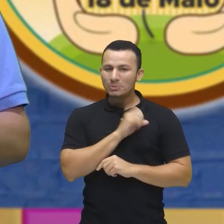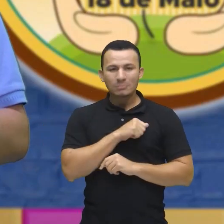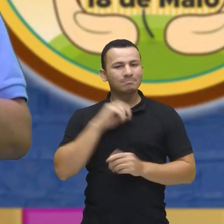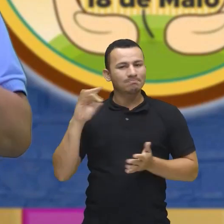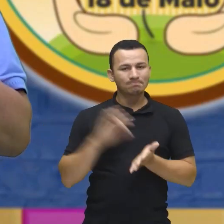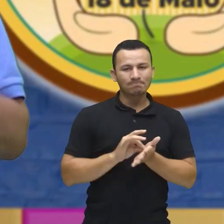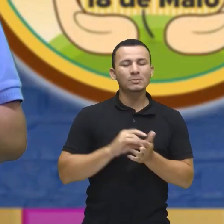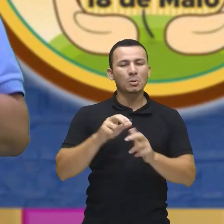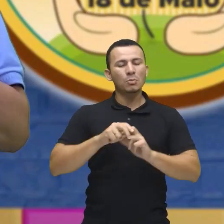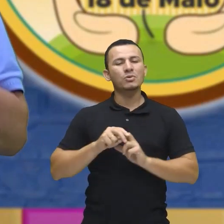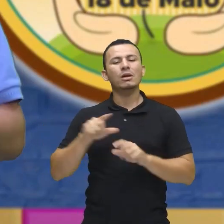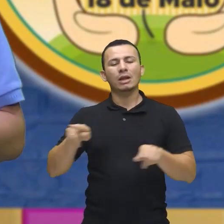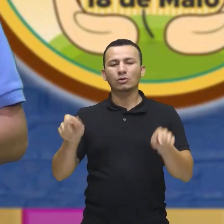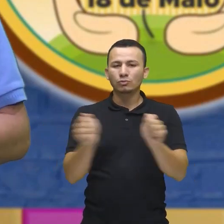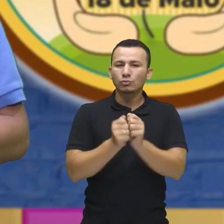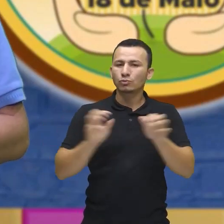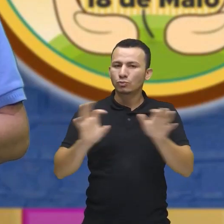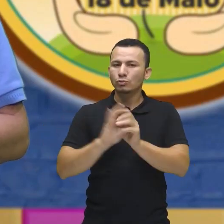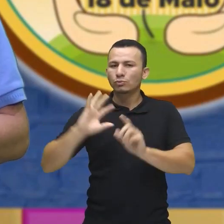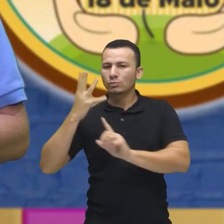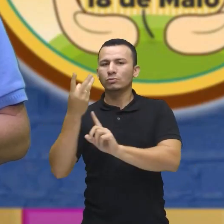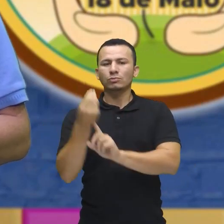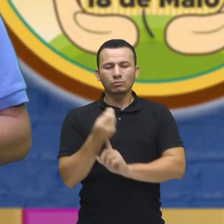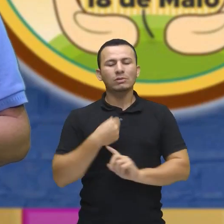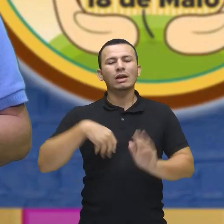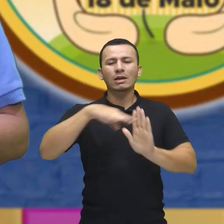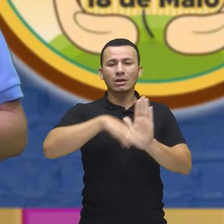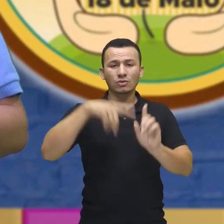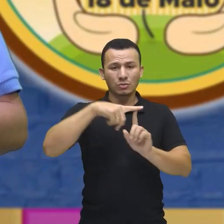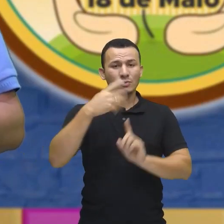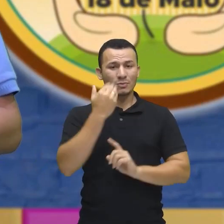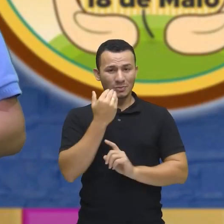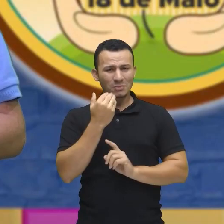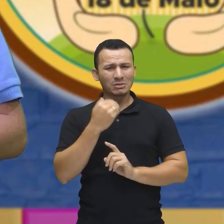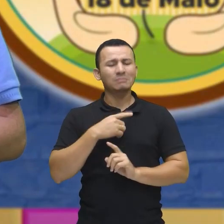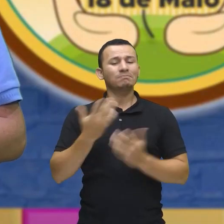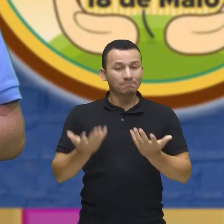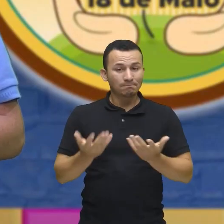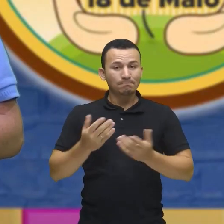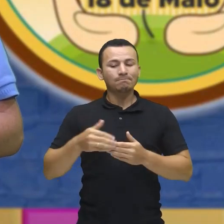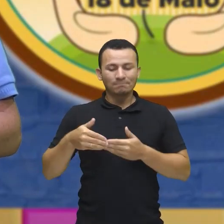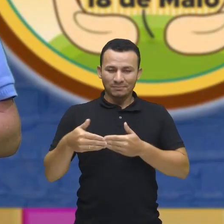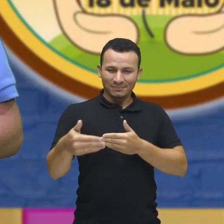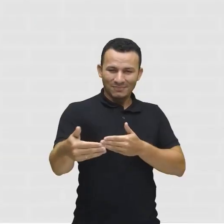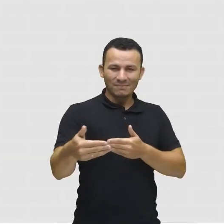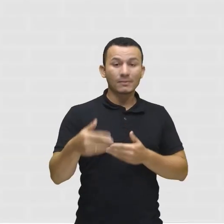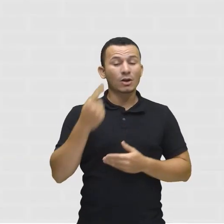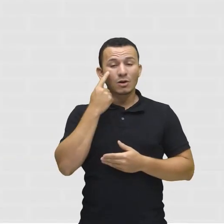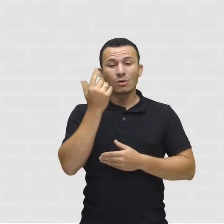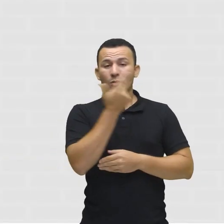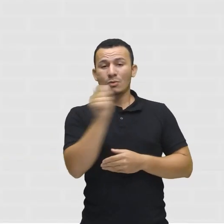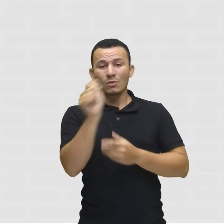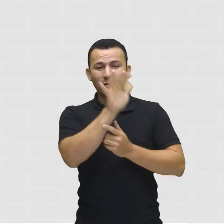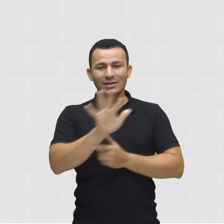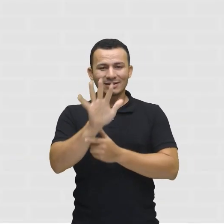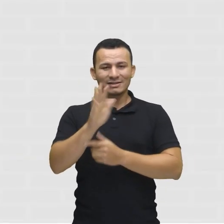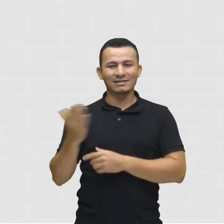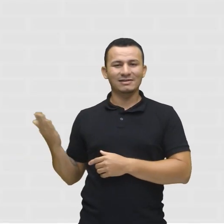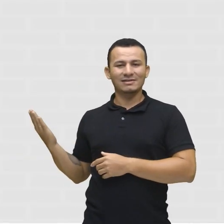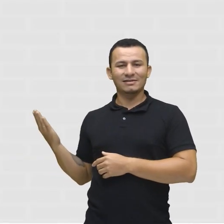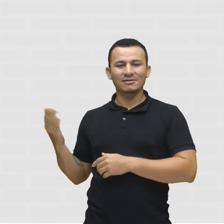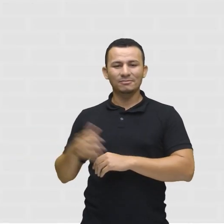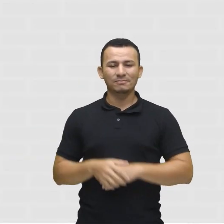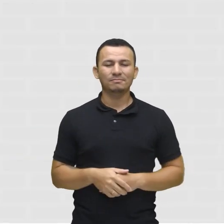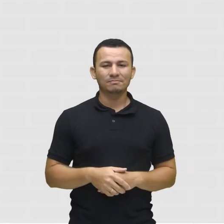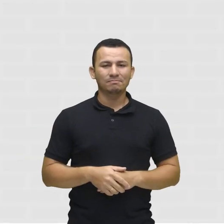manifestação artística que tem muito a oferecer. Então, vamos dar continuidade, mais uma imagem. E aí nós temos o